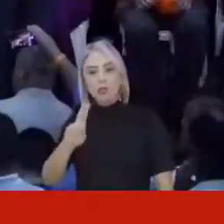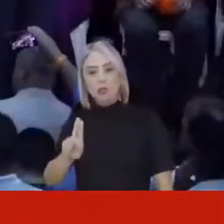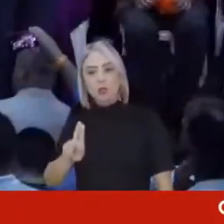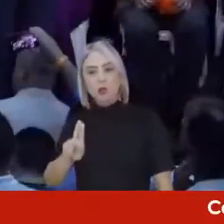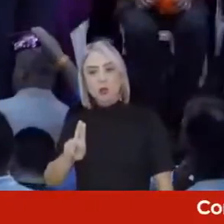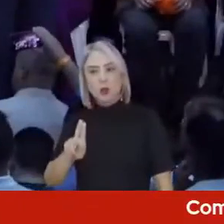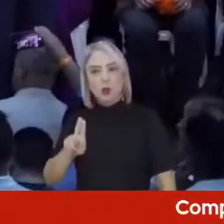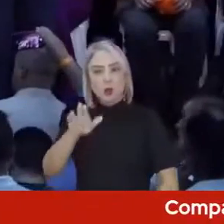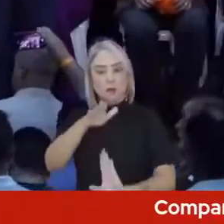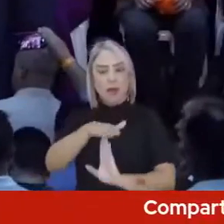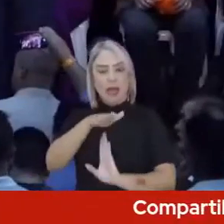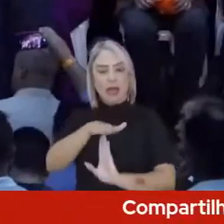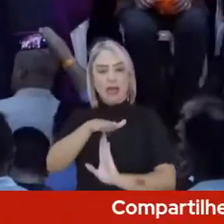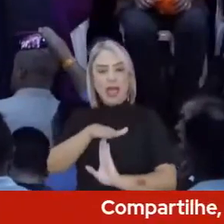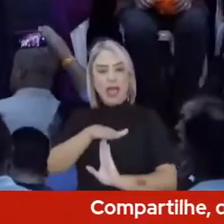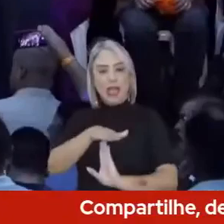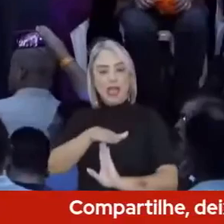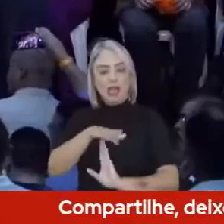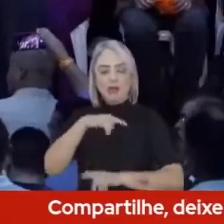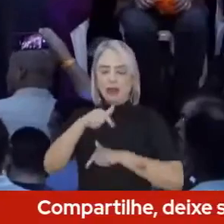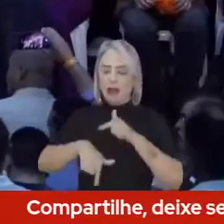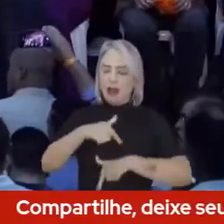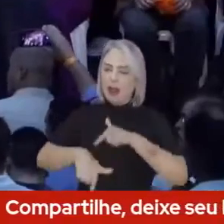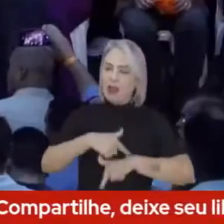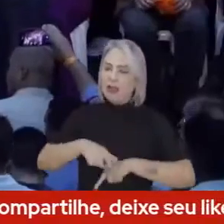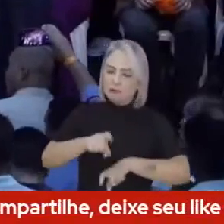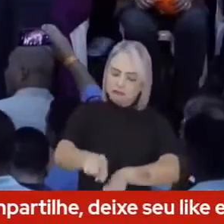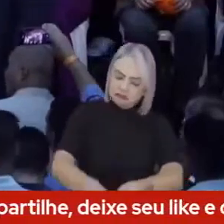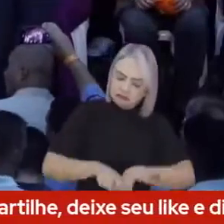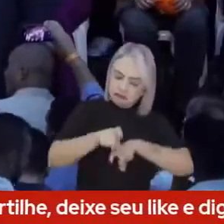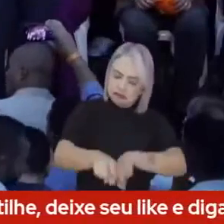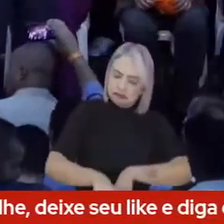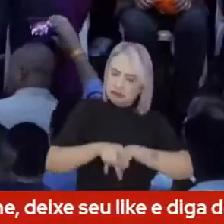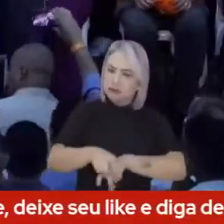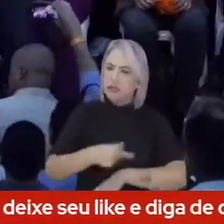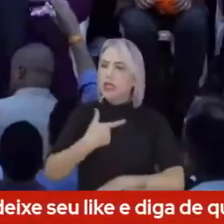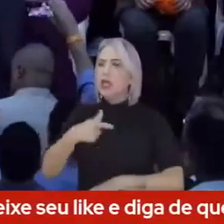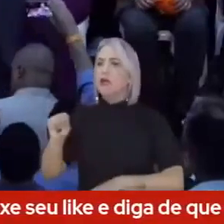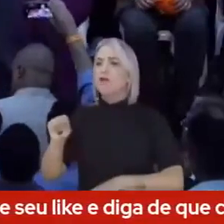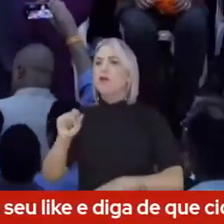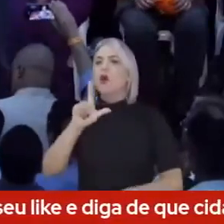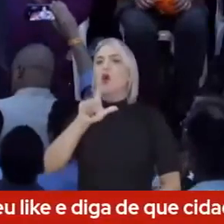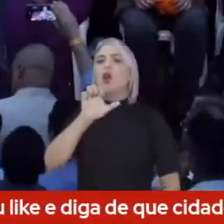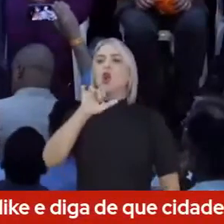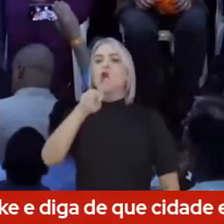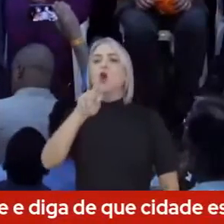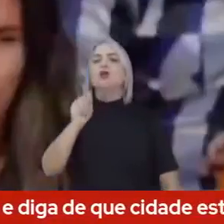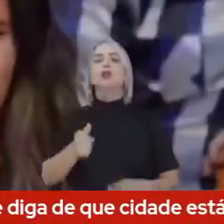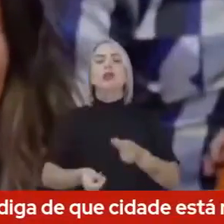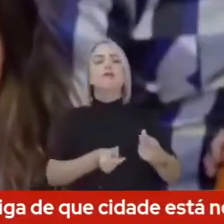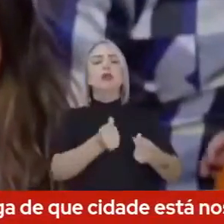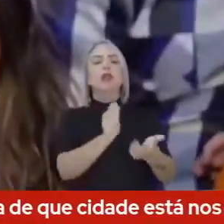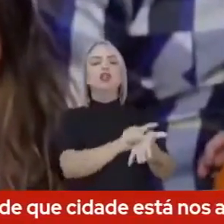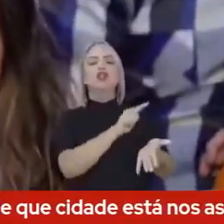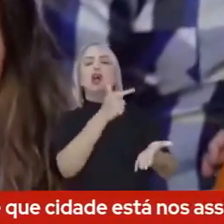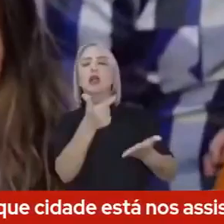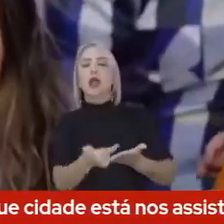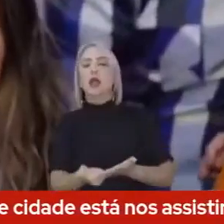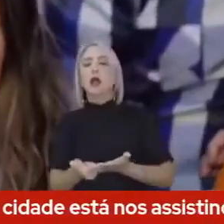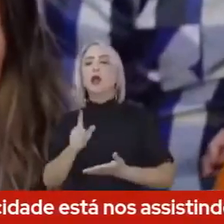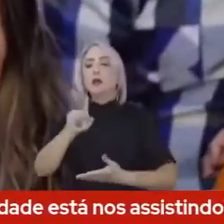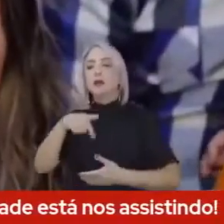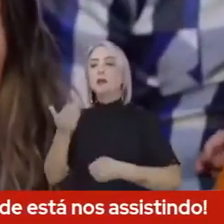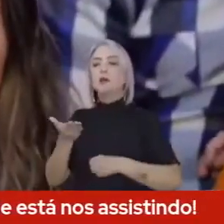Paraná, que trabalhava na roça, foi para Londrina vender jornal, depois entrou na